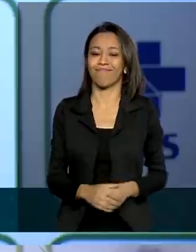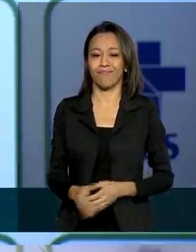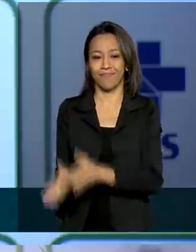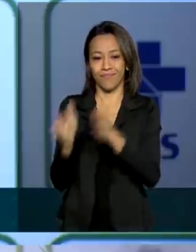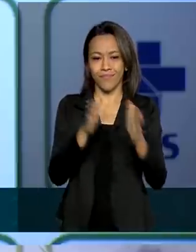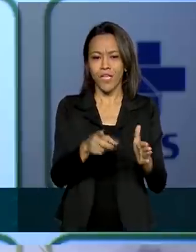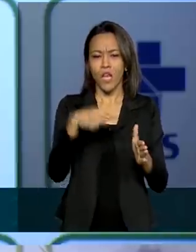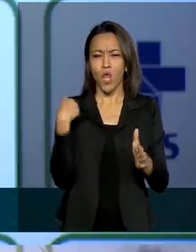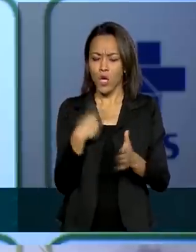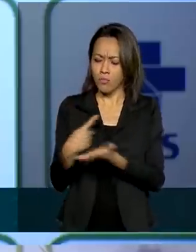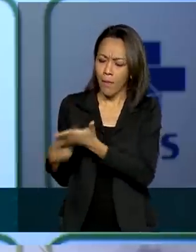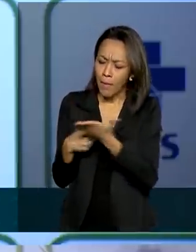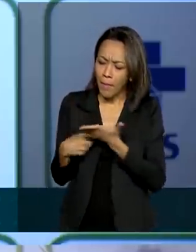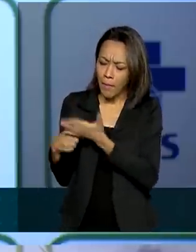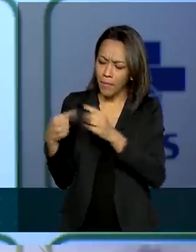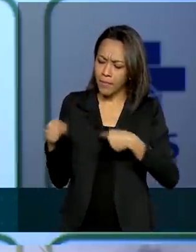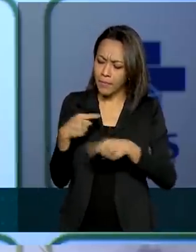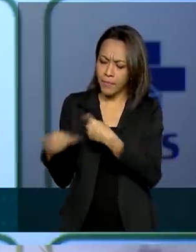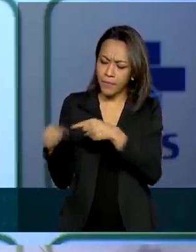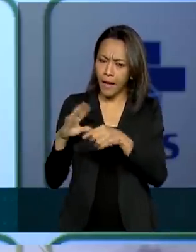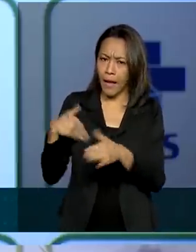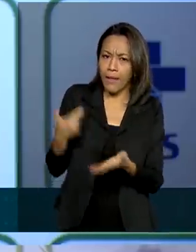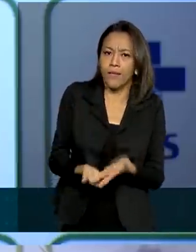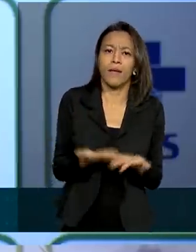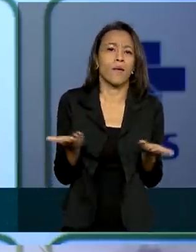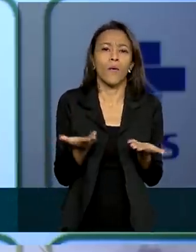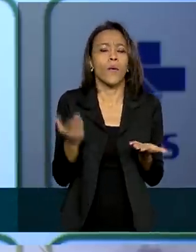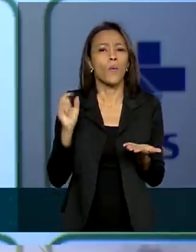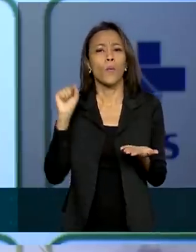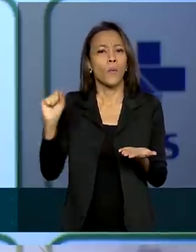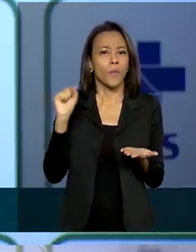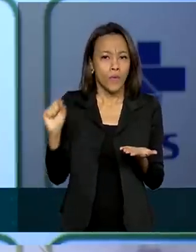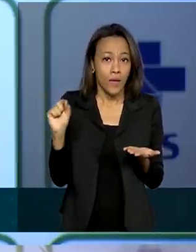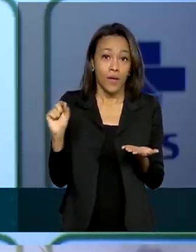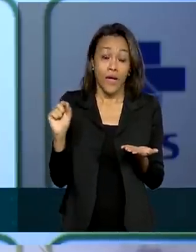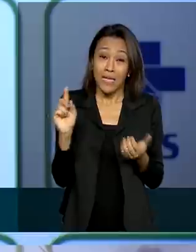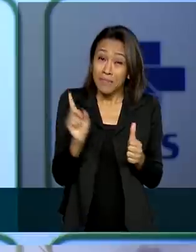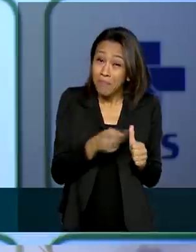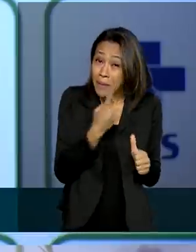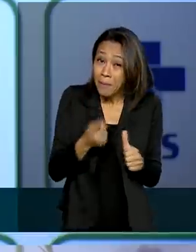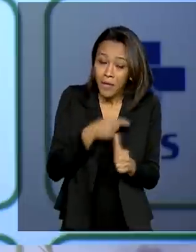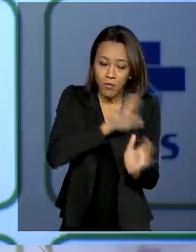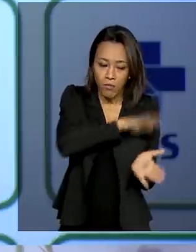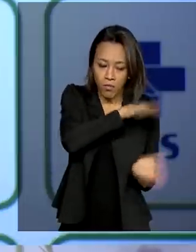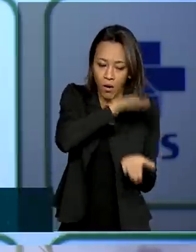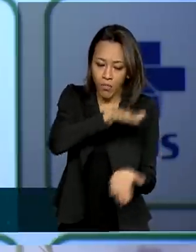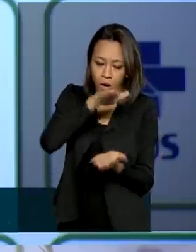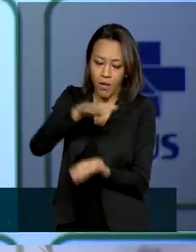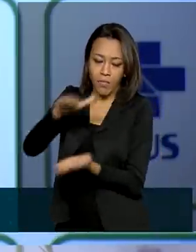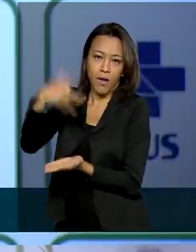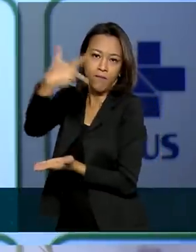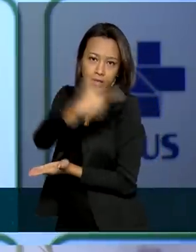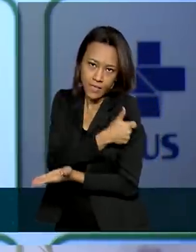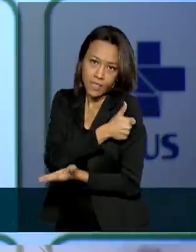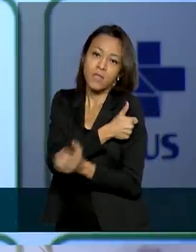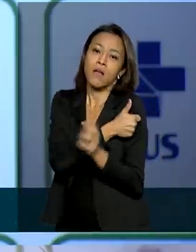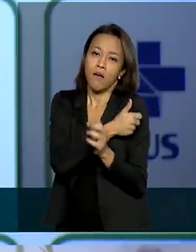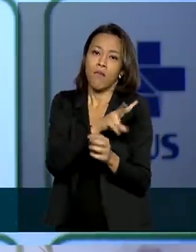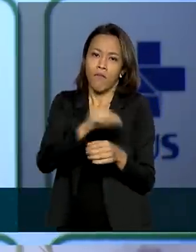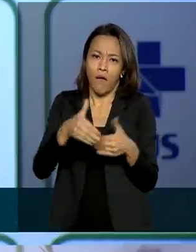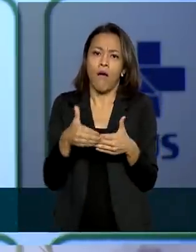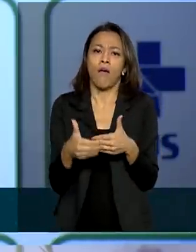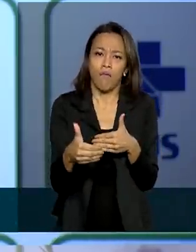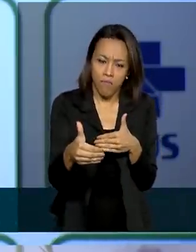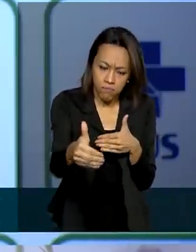estamos discutindo e que nós temos até o momento, é que os primeiros lotes de vacina estariam sendo disponibilizados para